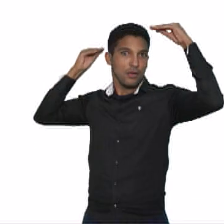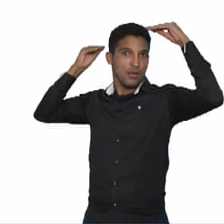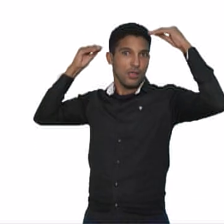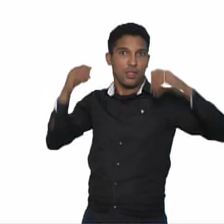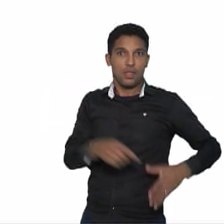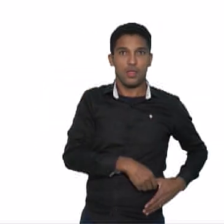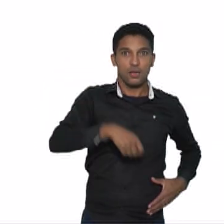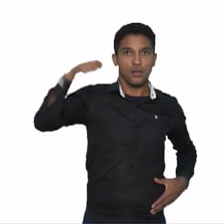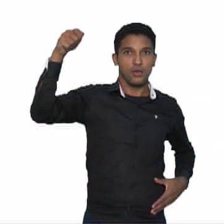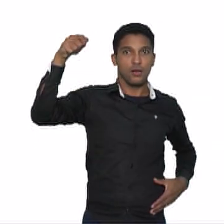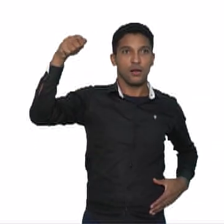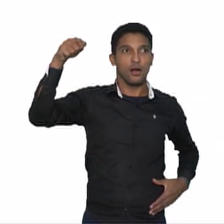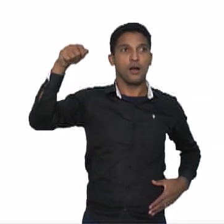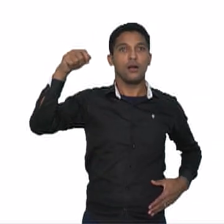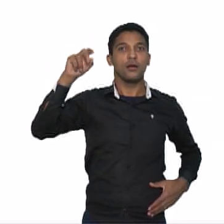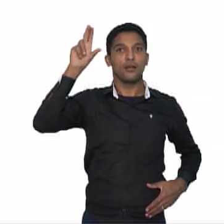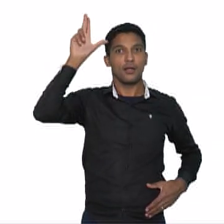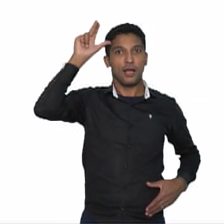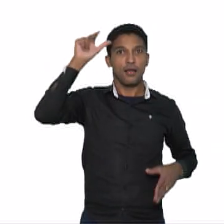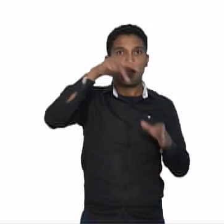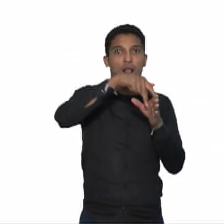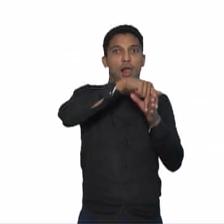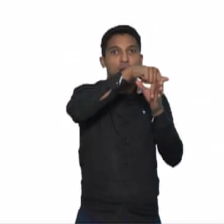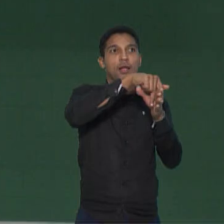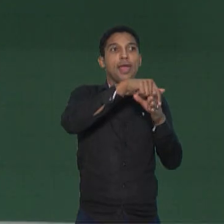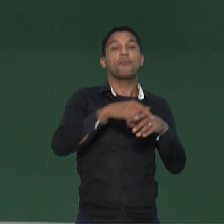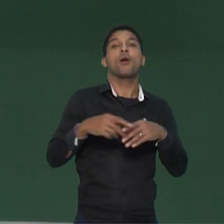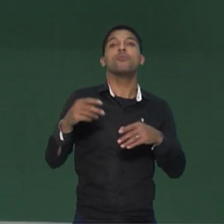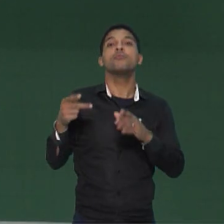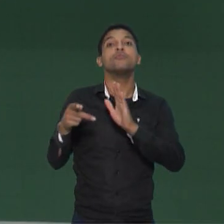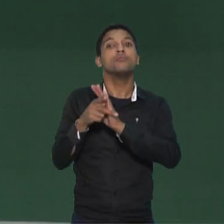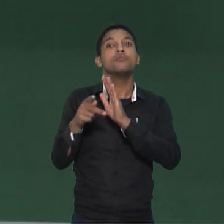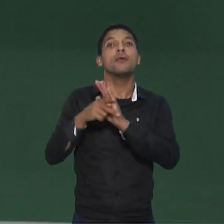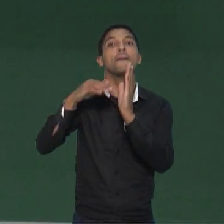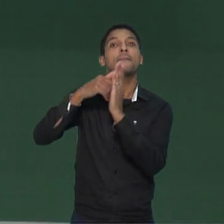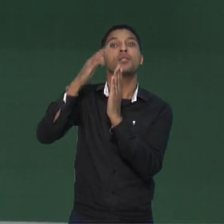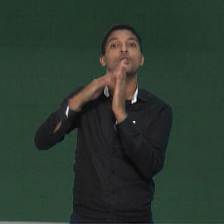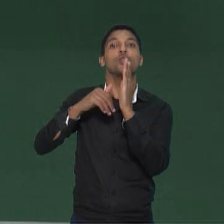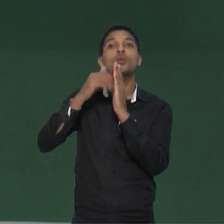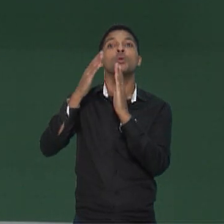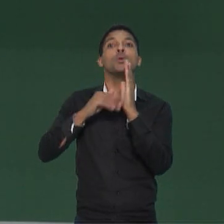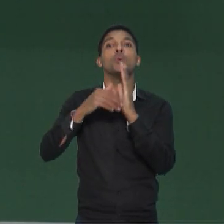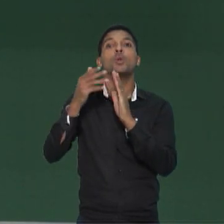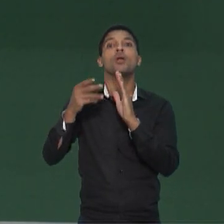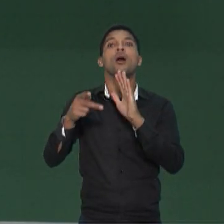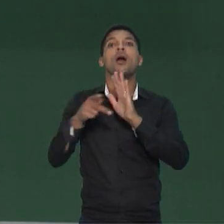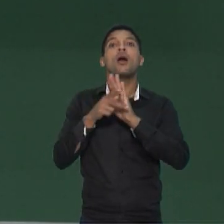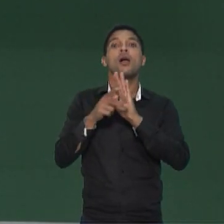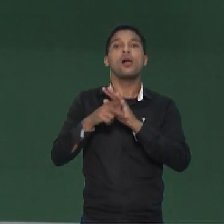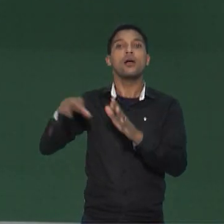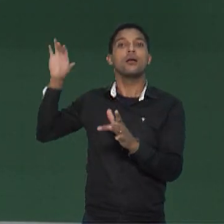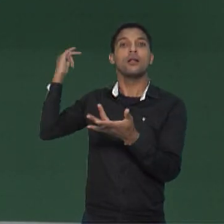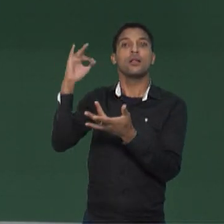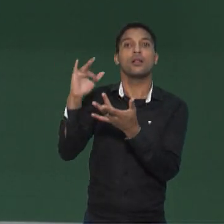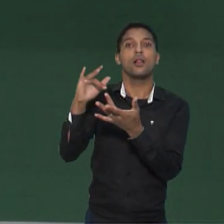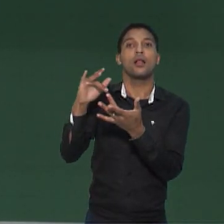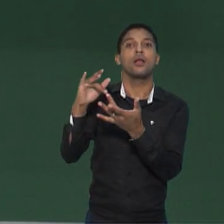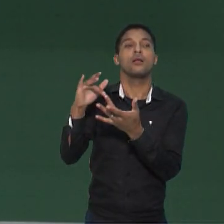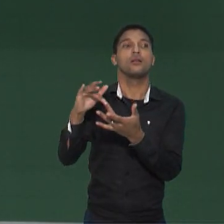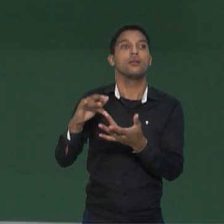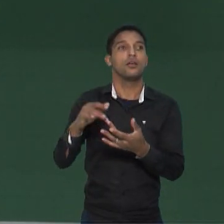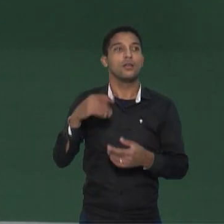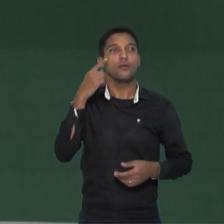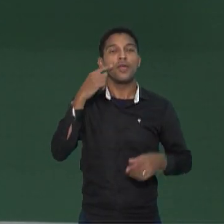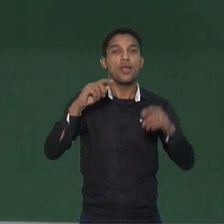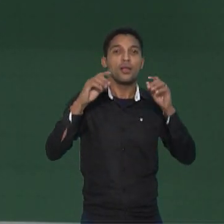falou essa obra quando a gente falou de todos os movimentos, tá? Lá no início, na aula 2, da aula 3. E aqui você vê a detalhe, a sobriedade do